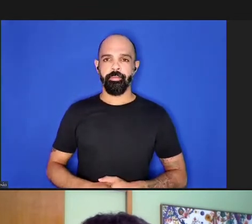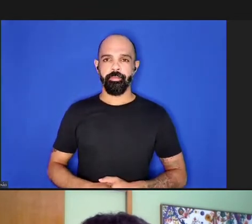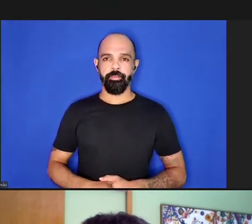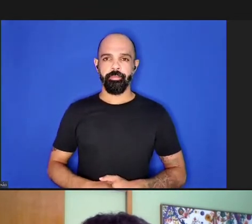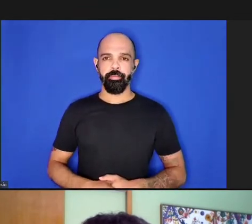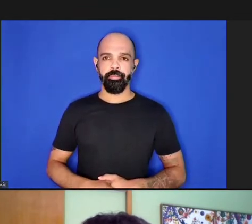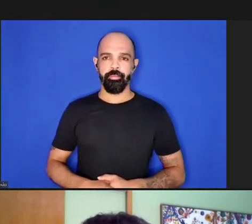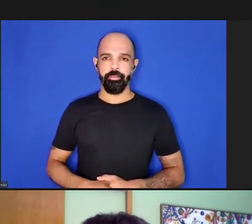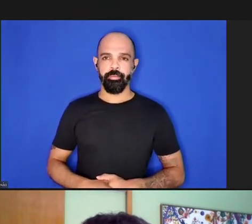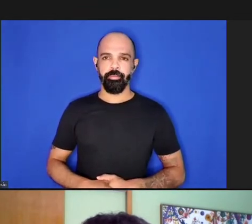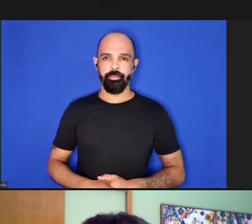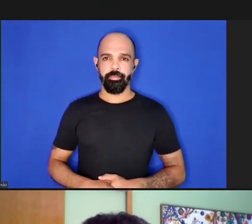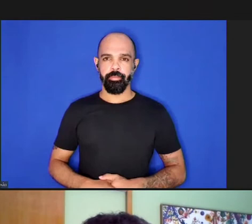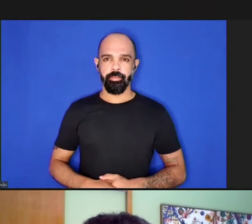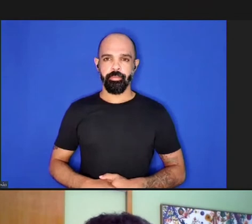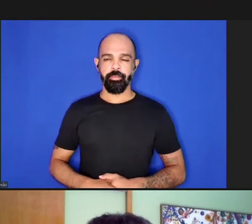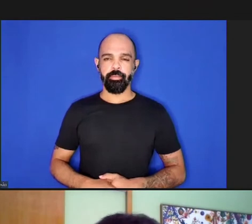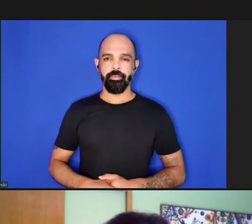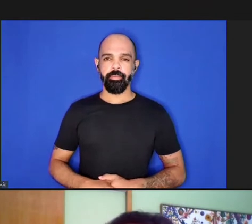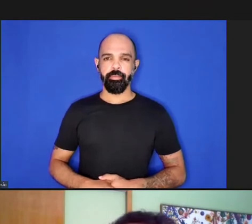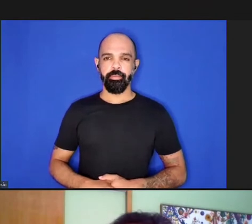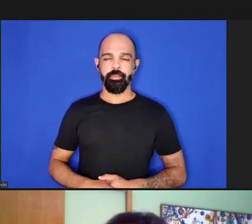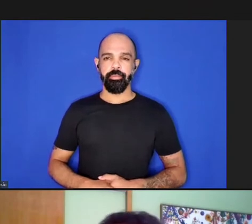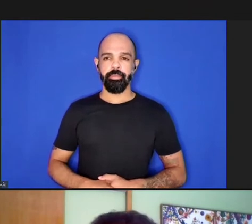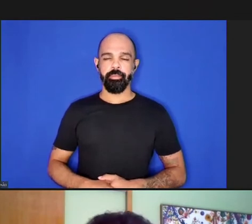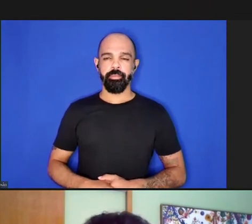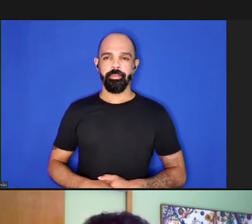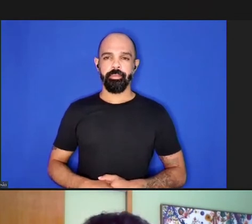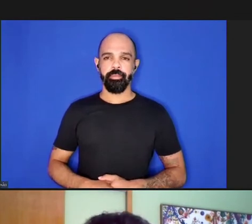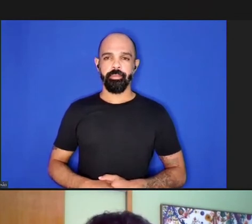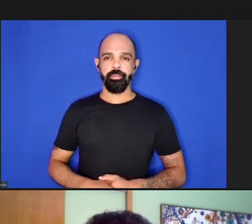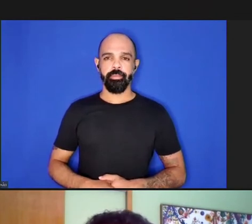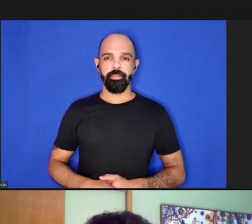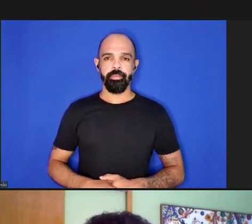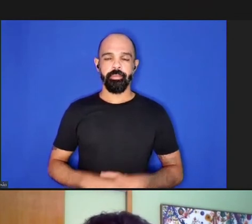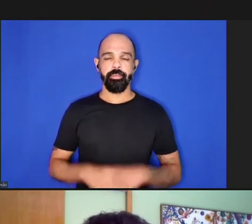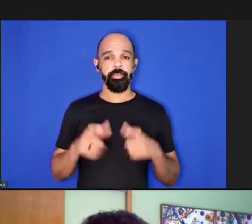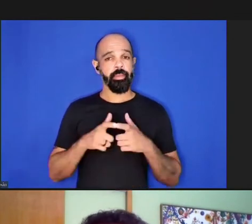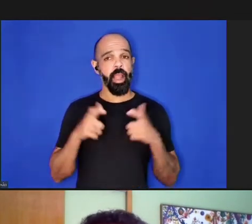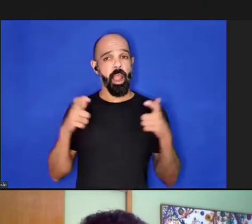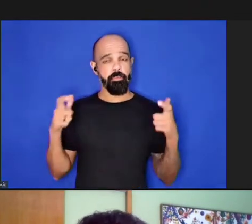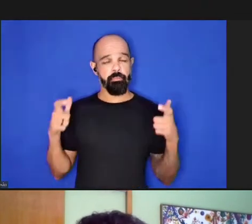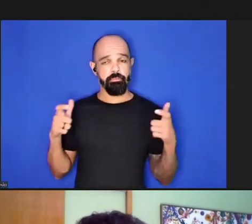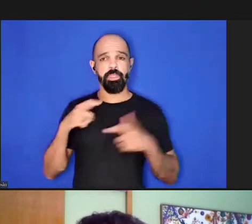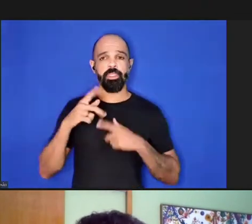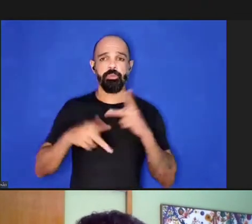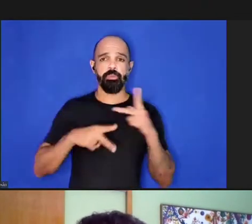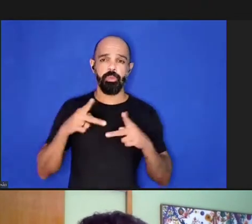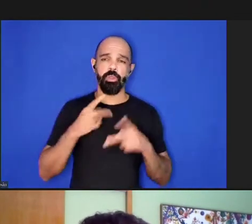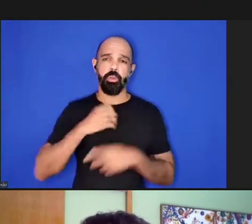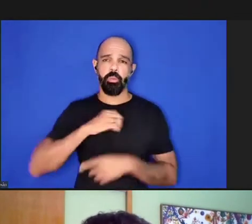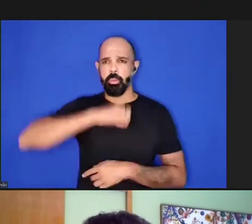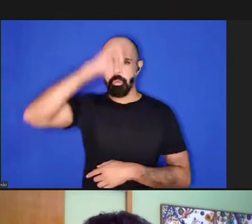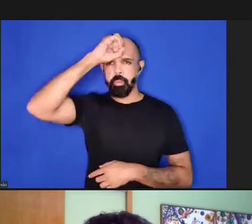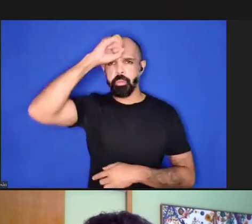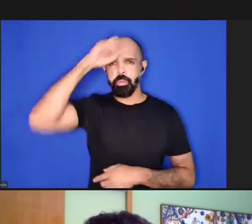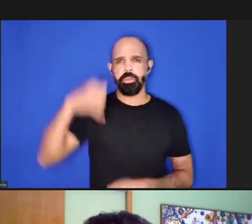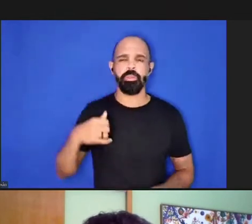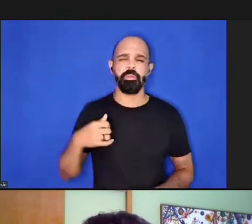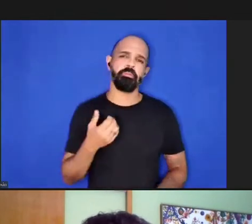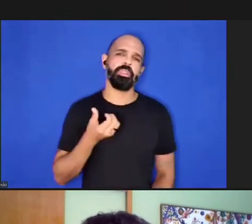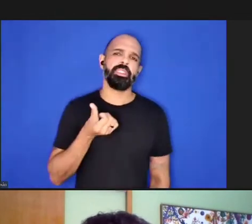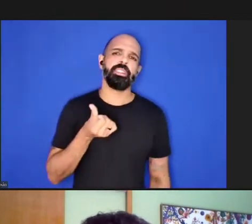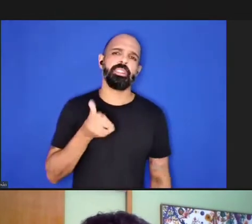A maioria do público são leigos, de 60%, 70%, mas